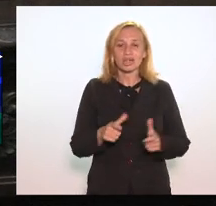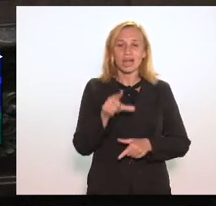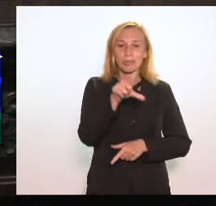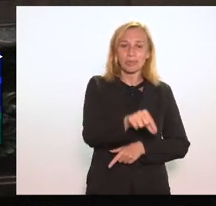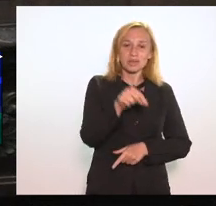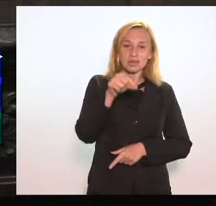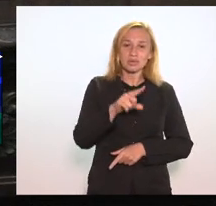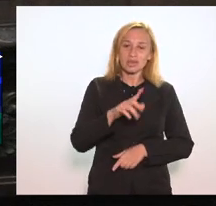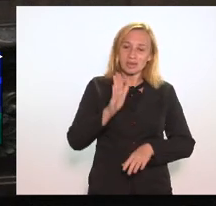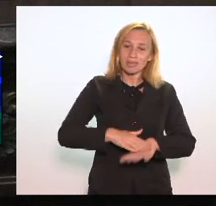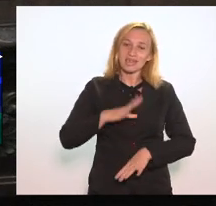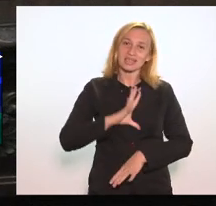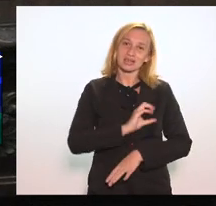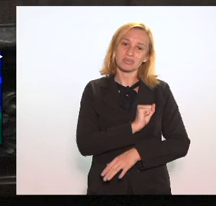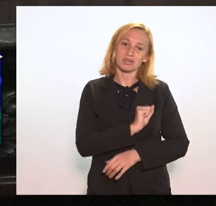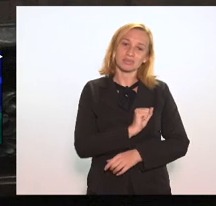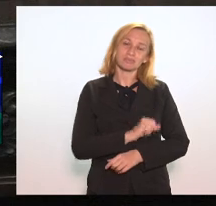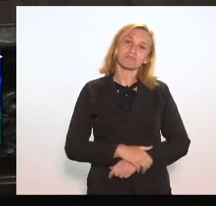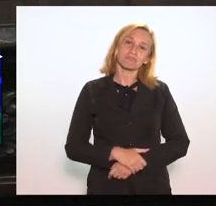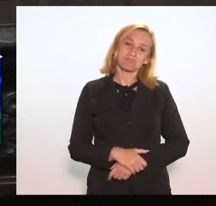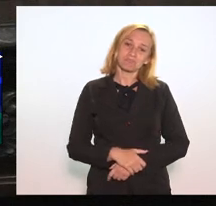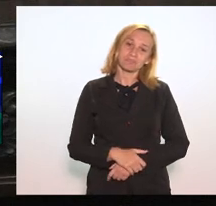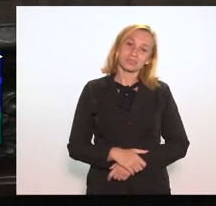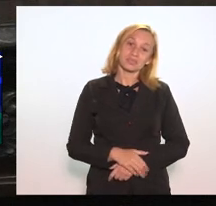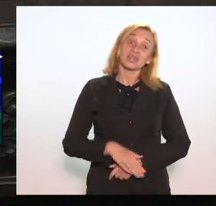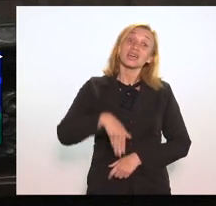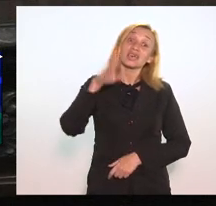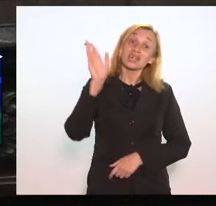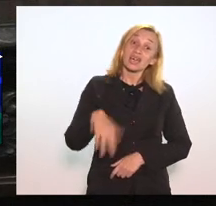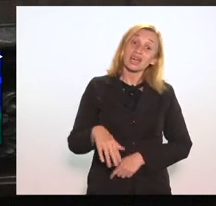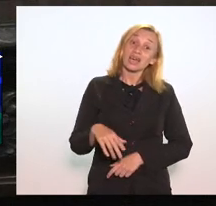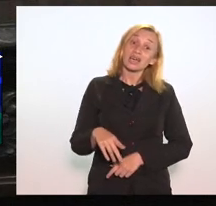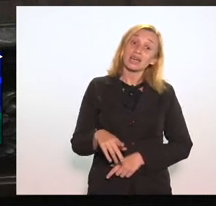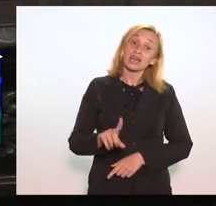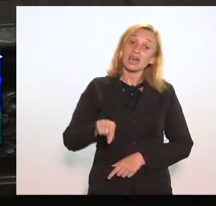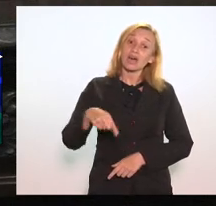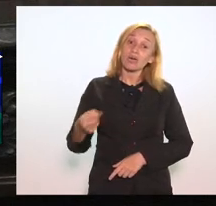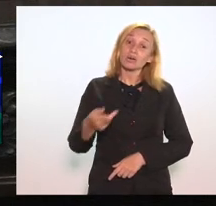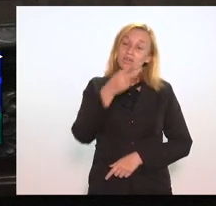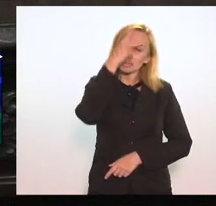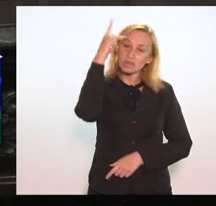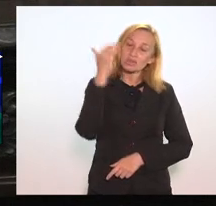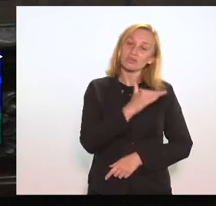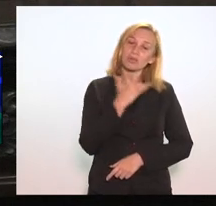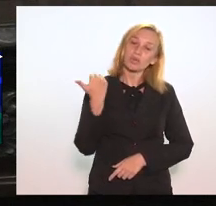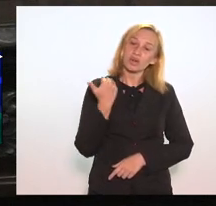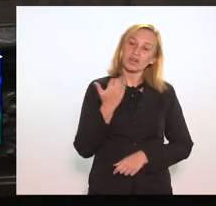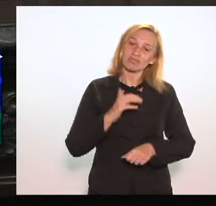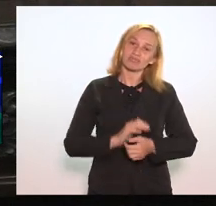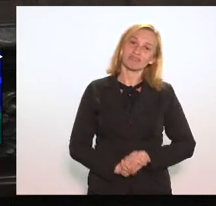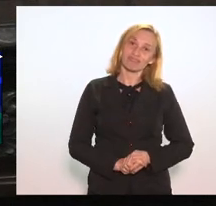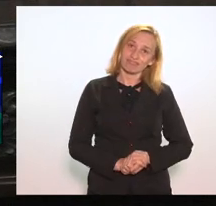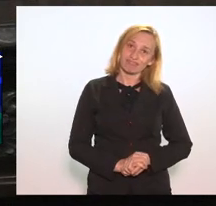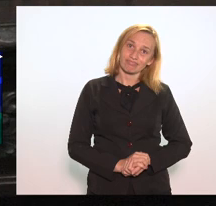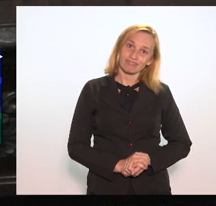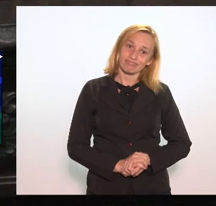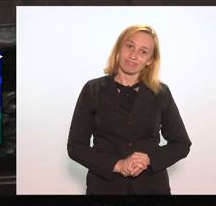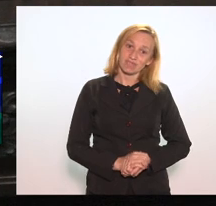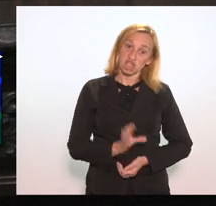aquela pessoa que tanto ama e quem é a próxima vítima dessa doença